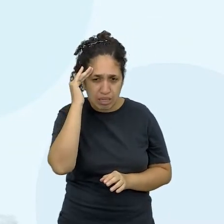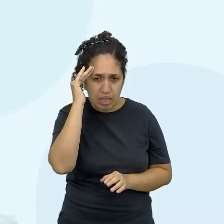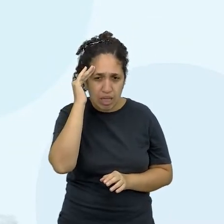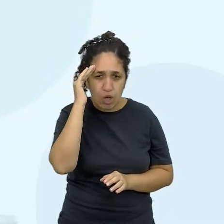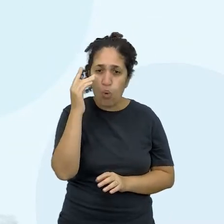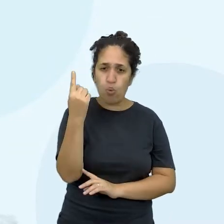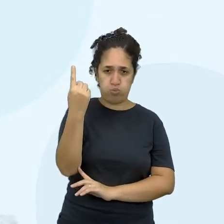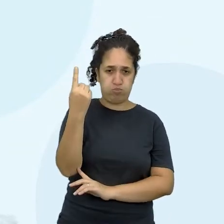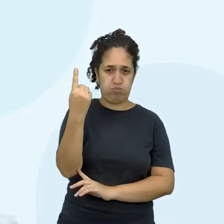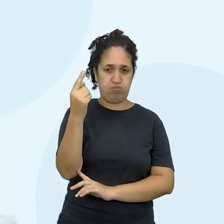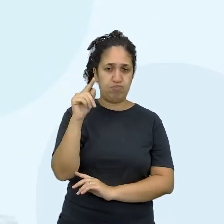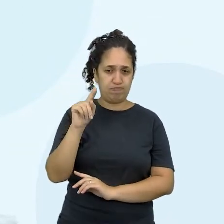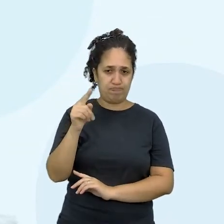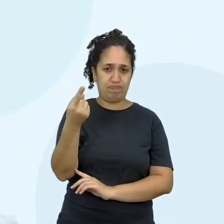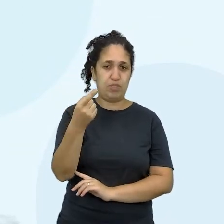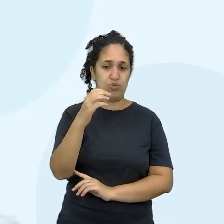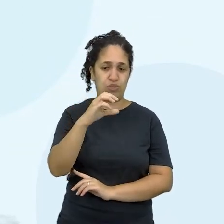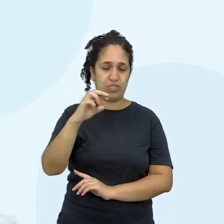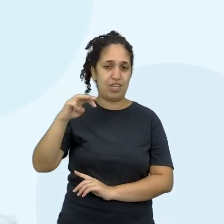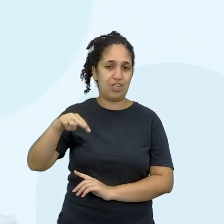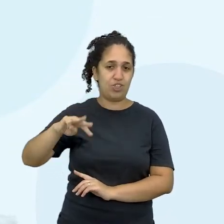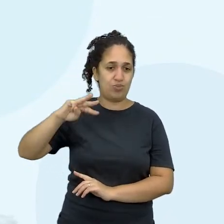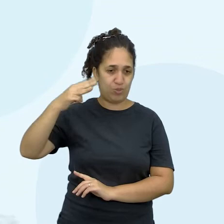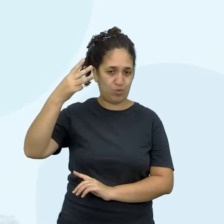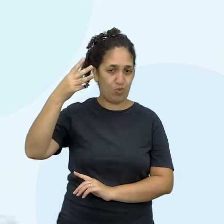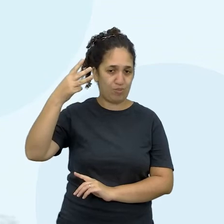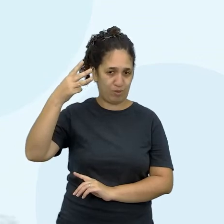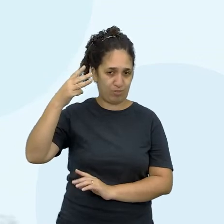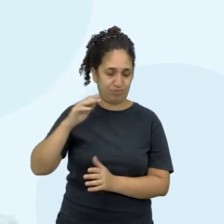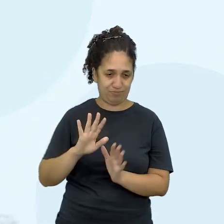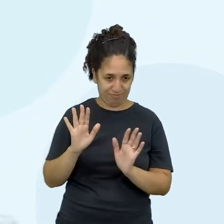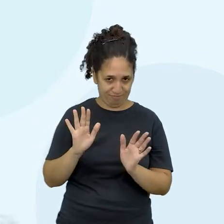supor 1.000 centímetros cúbicos. Se